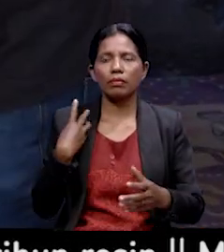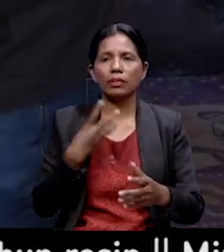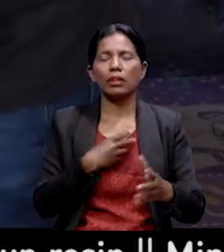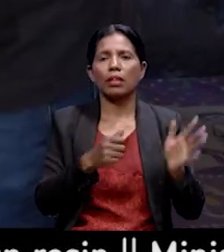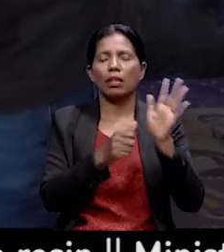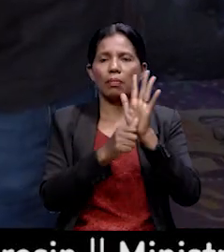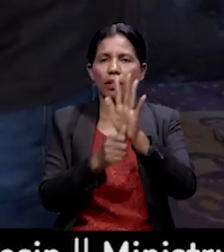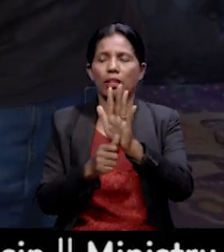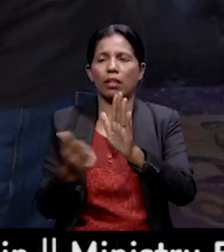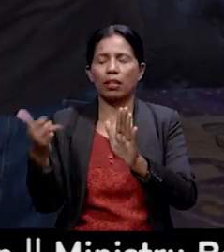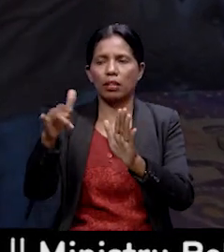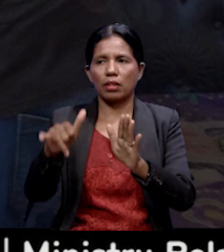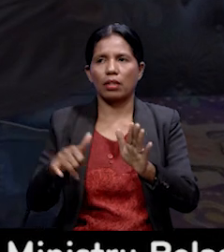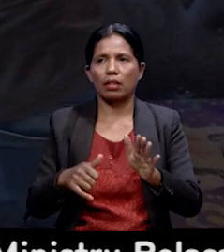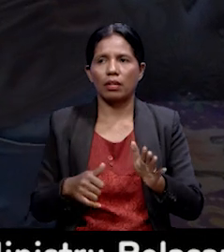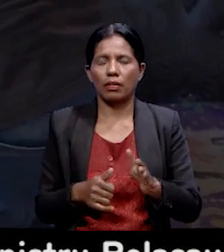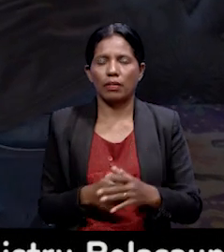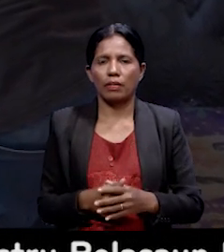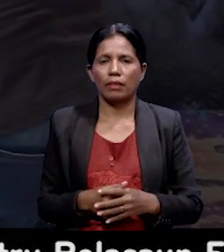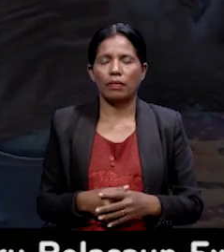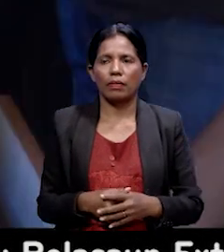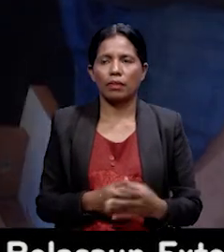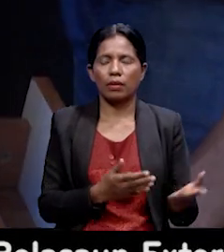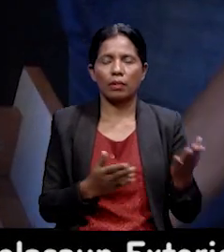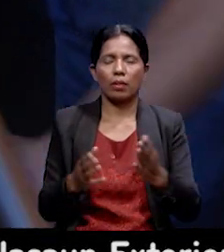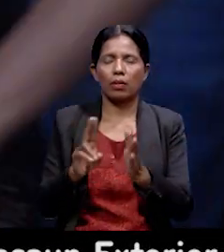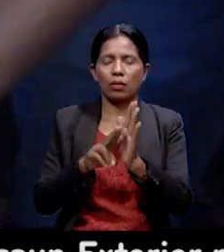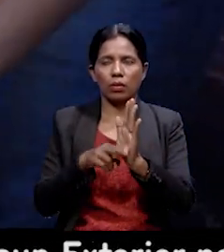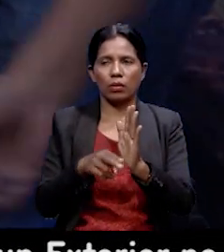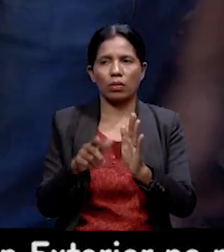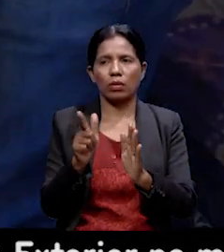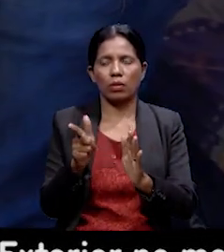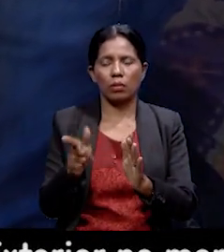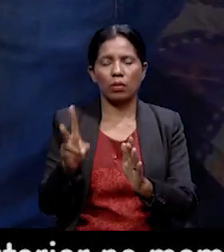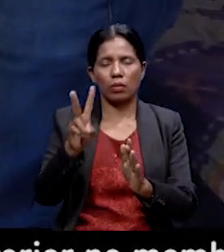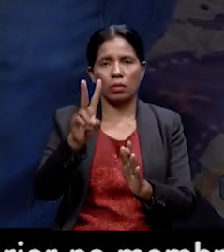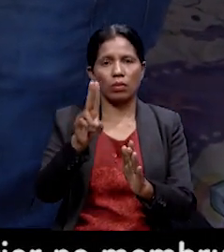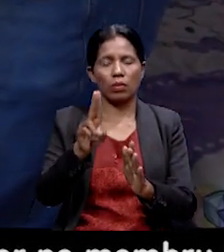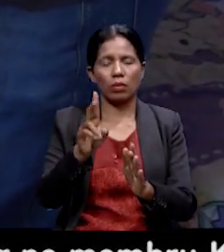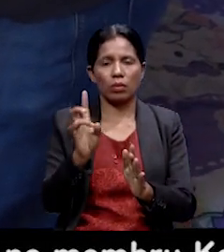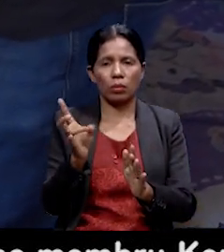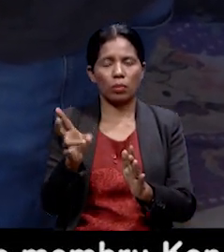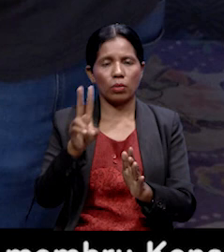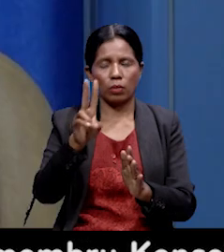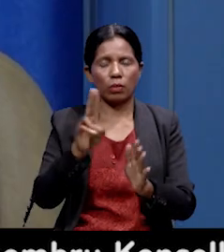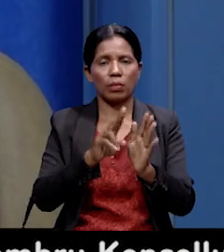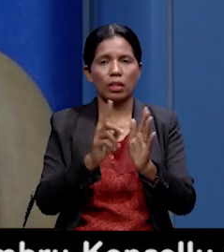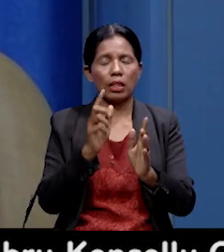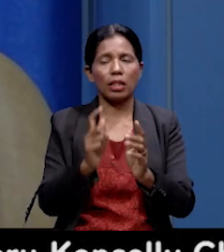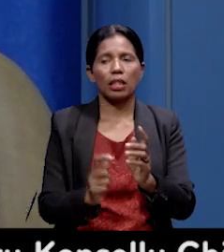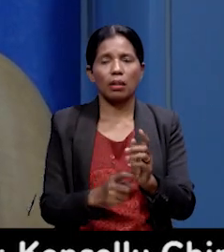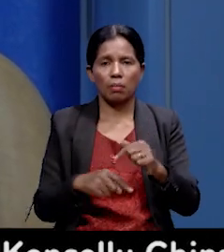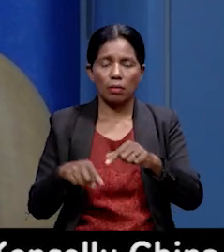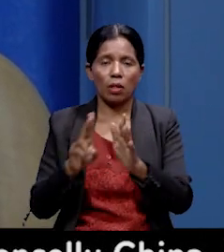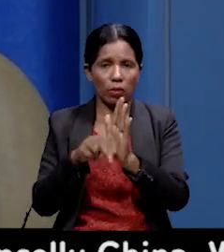sira dentro de 72 horas para tribunal. Podi halo validação ba busca